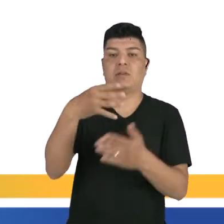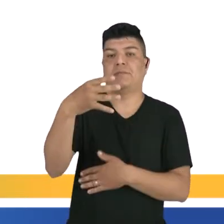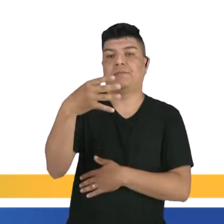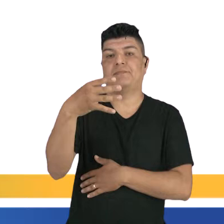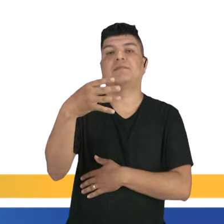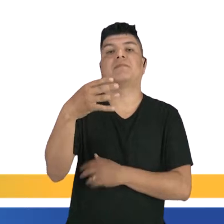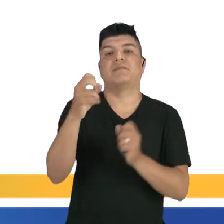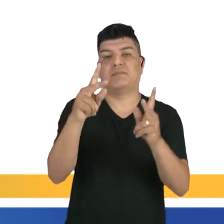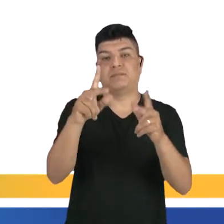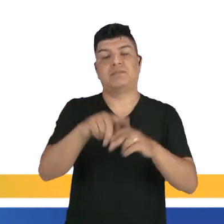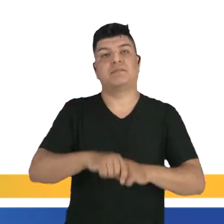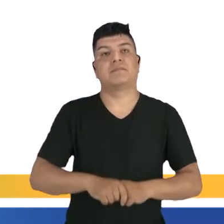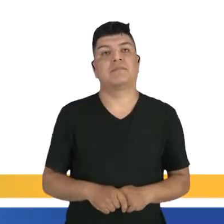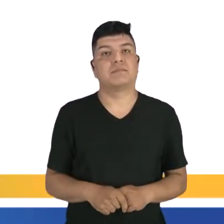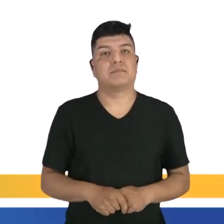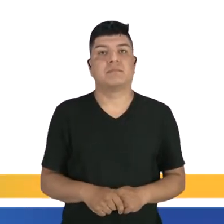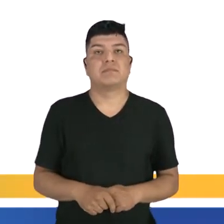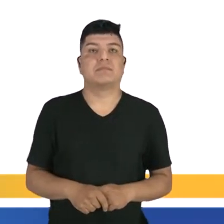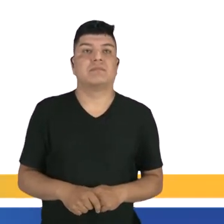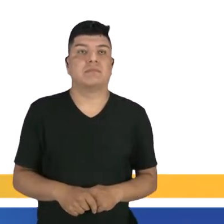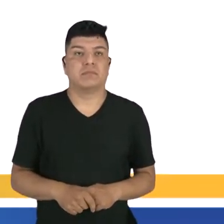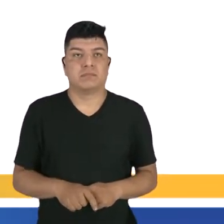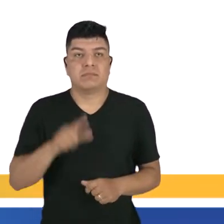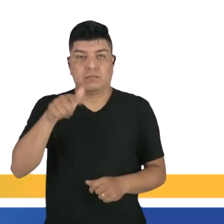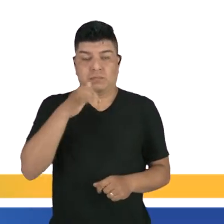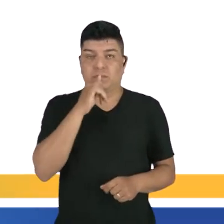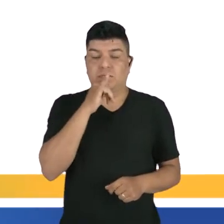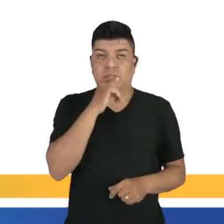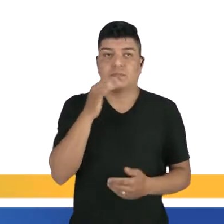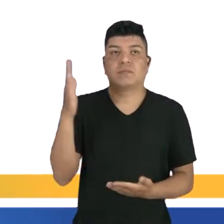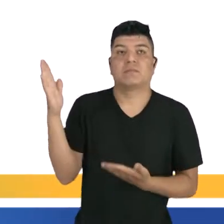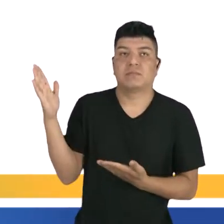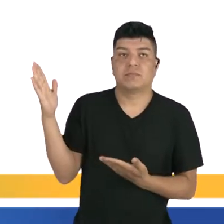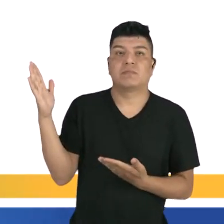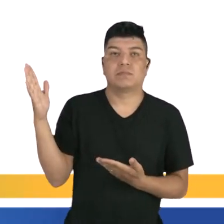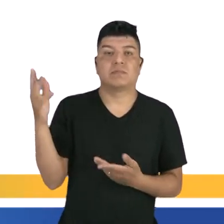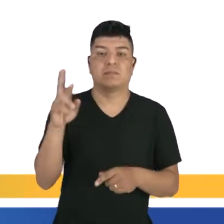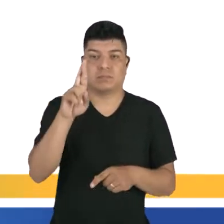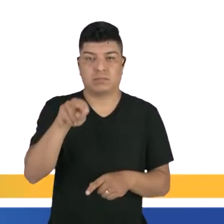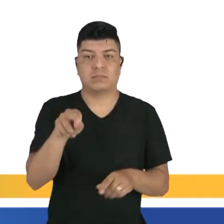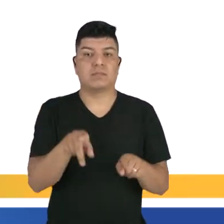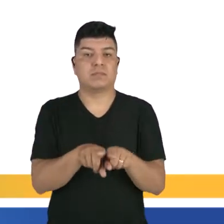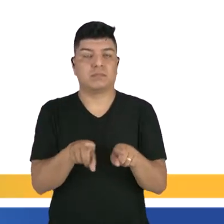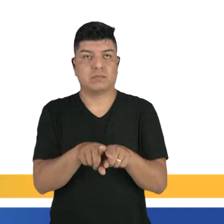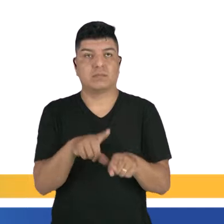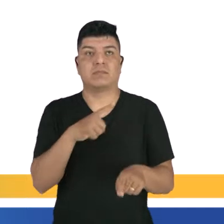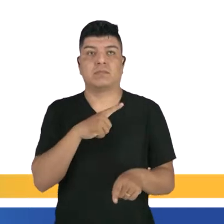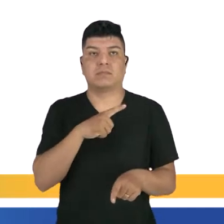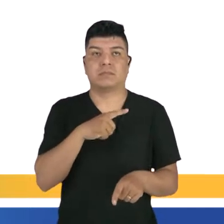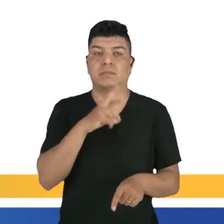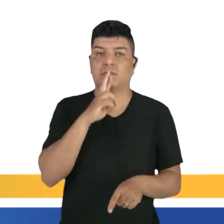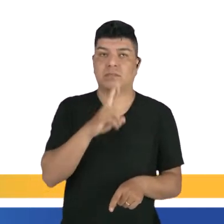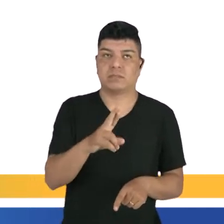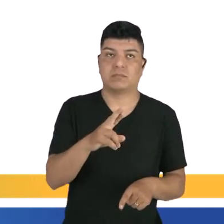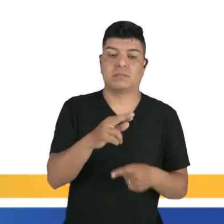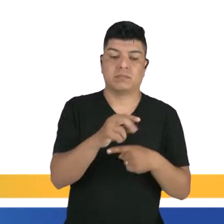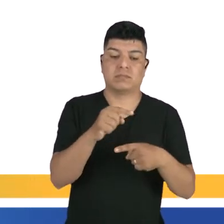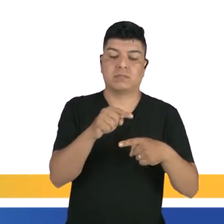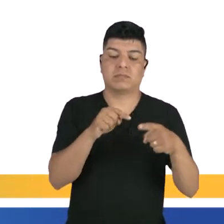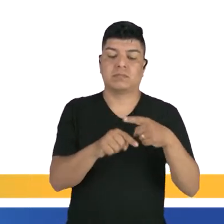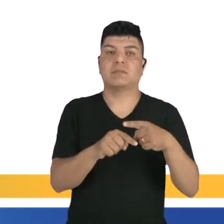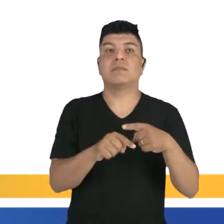ordem, ok? Então, outros exemplos aí de razão, que seria o resultado da